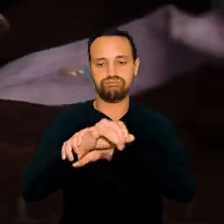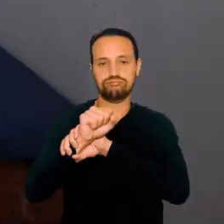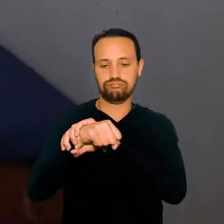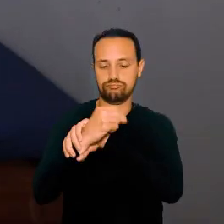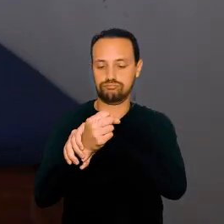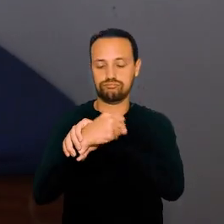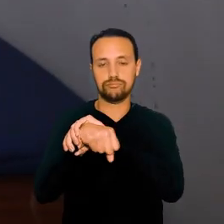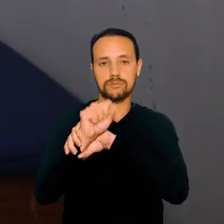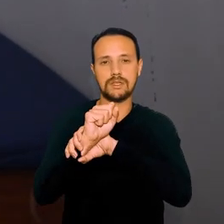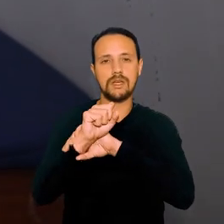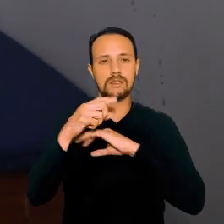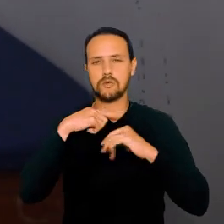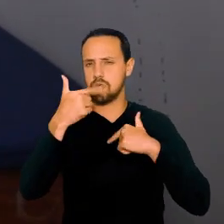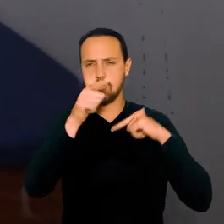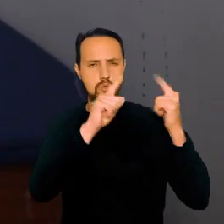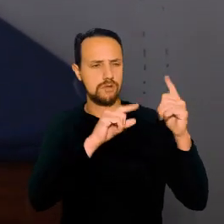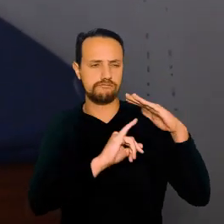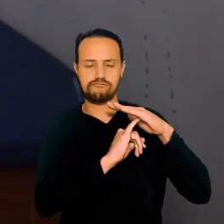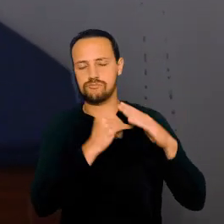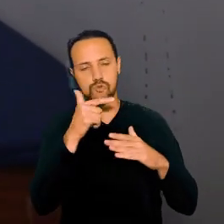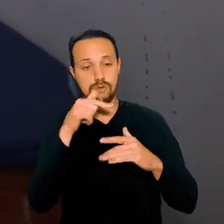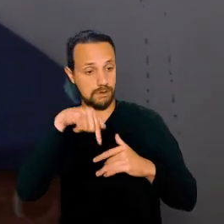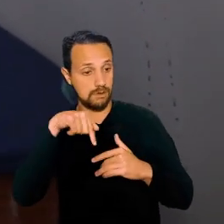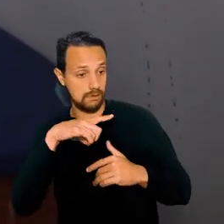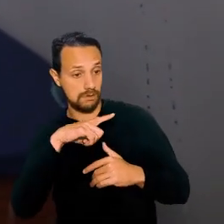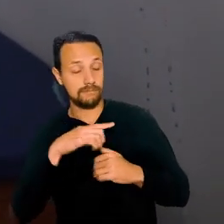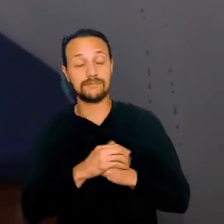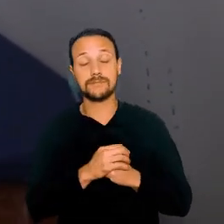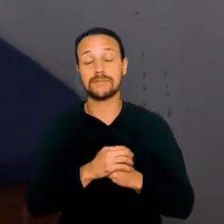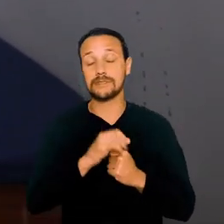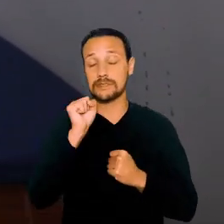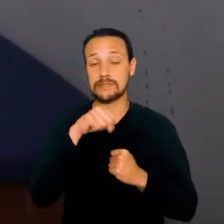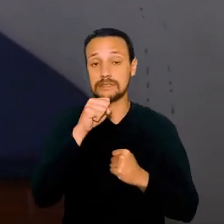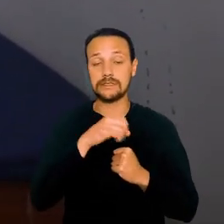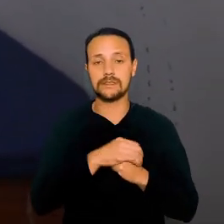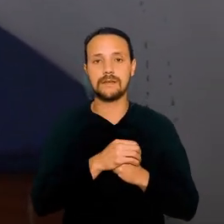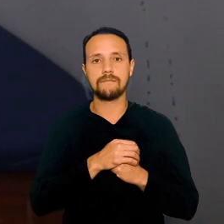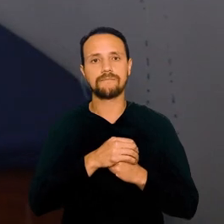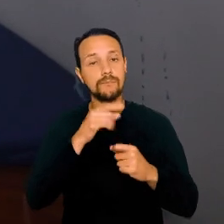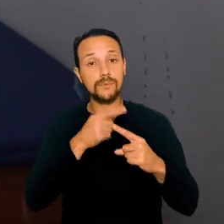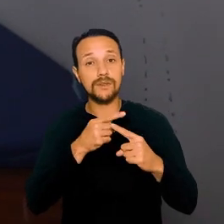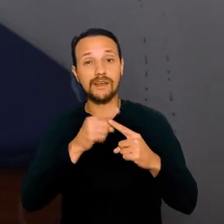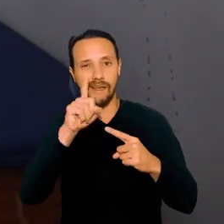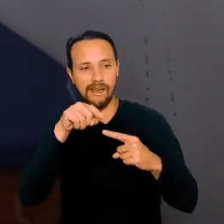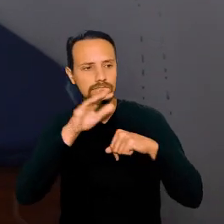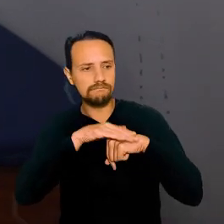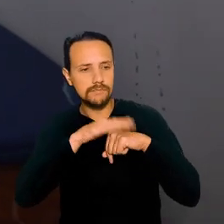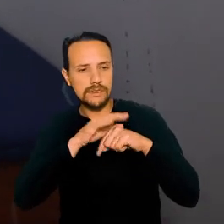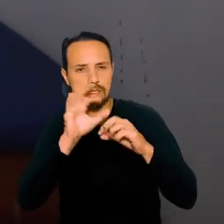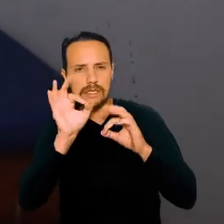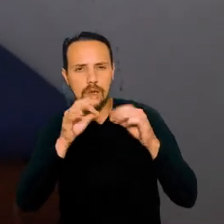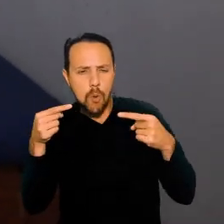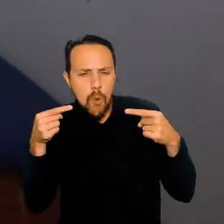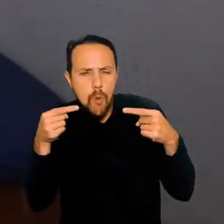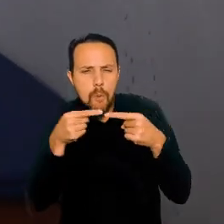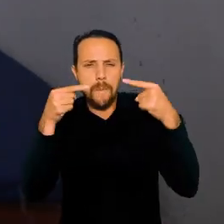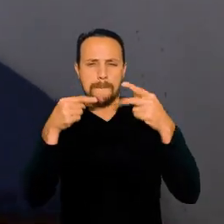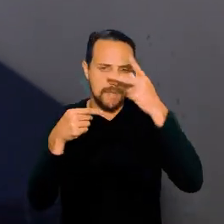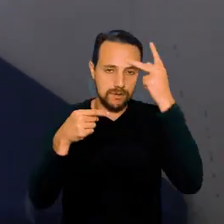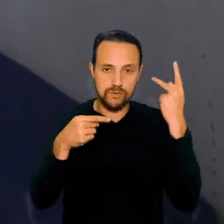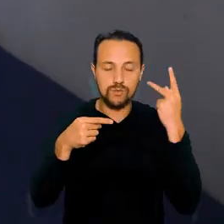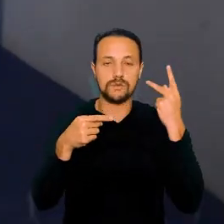os atendidos aqui da instituição, vocês também realizam alguns serviços. Vamos contar para o pessoal de casa entender um pouquinho do trabalho de vocês. Bom,